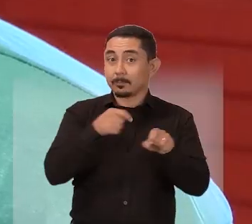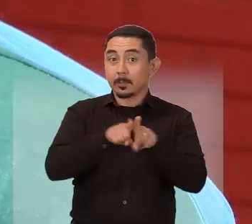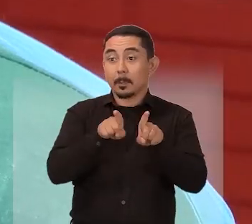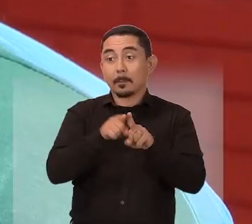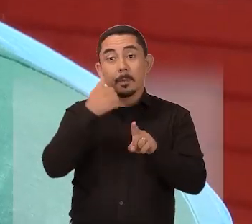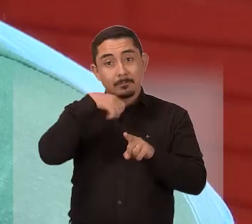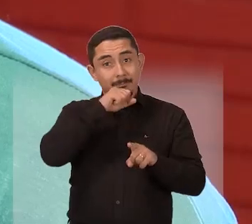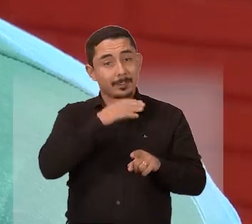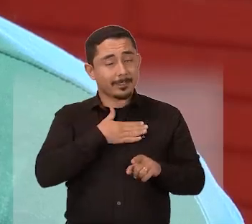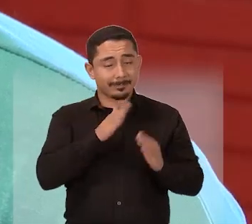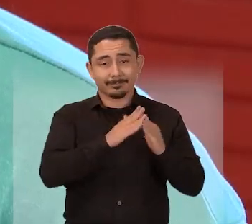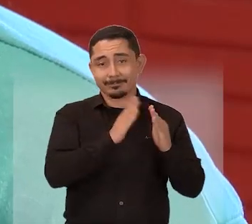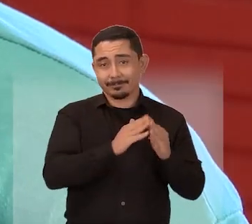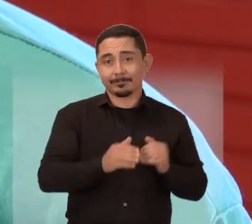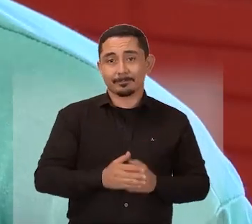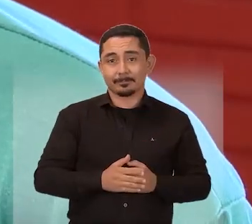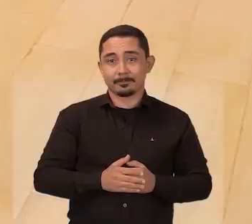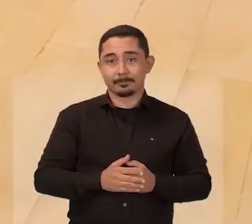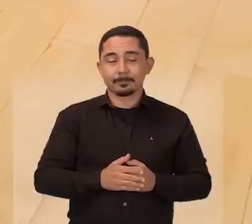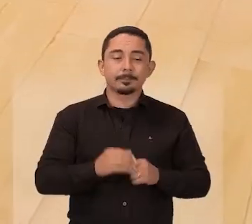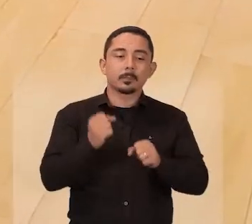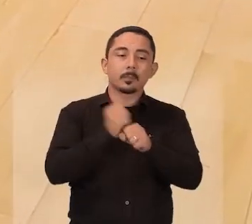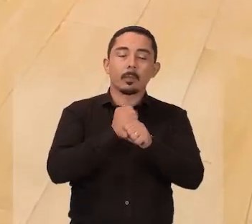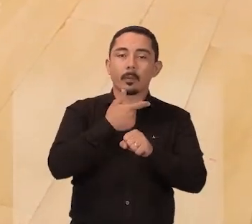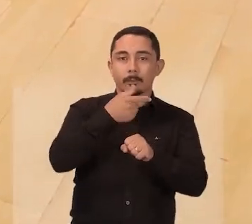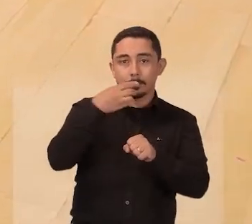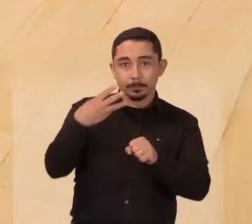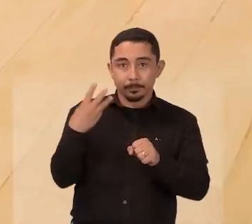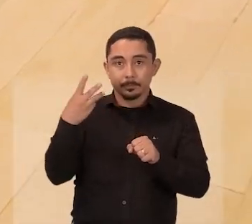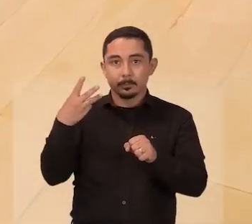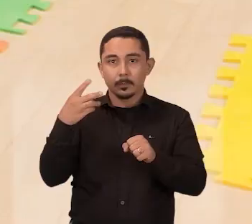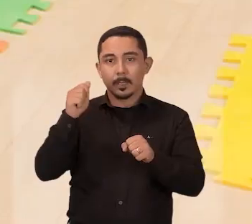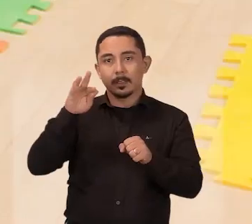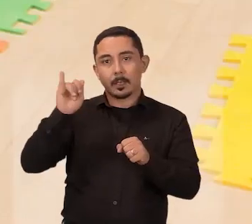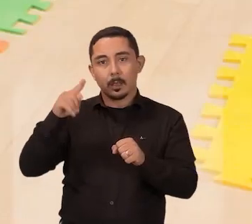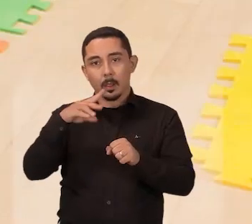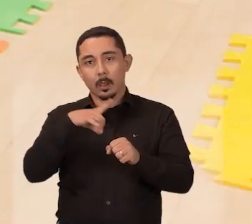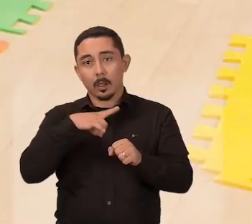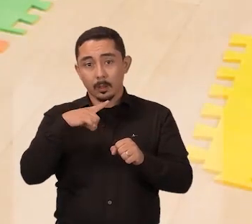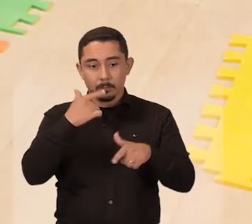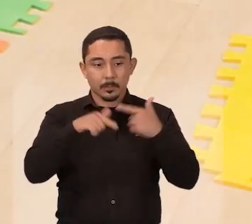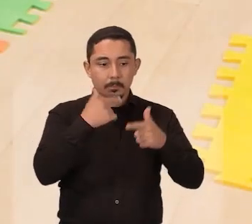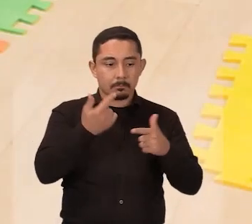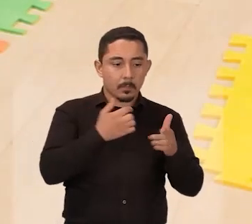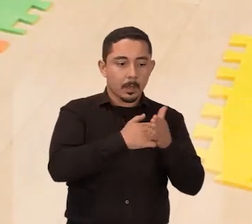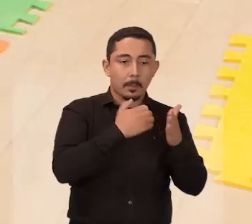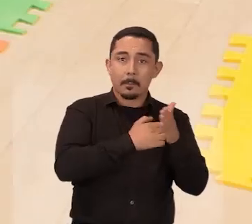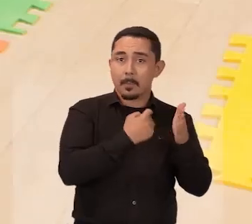Há 23 anos, Adriano trabalha na mesma empresa. Ele tem deficiência